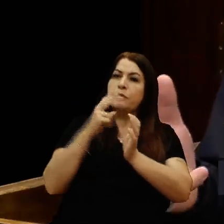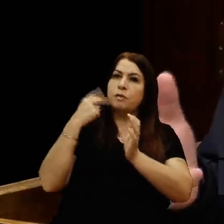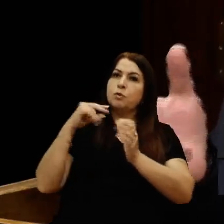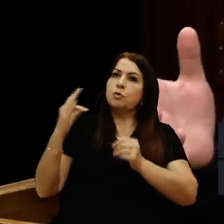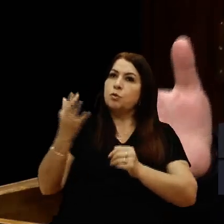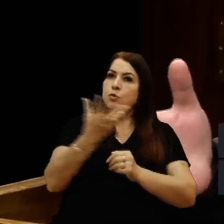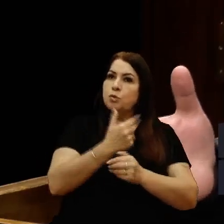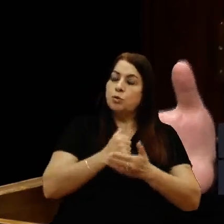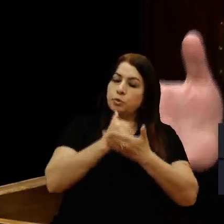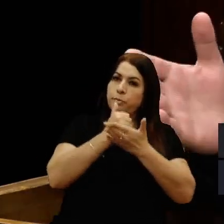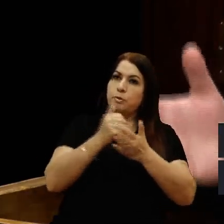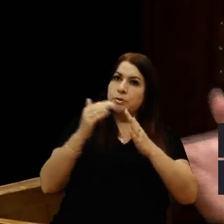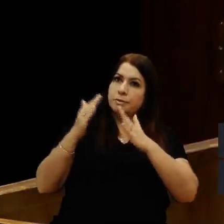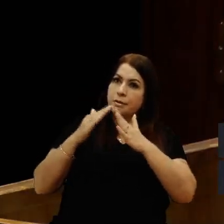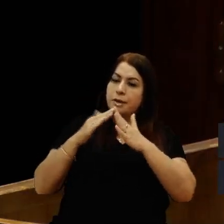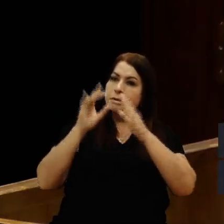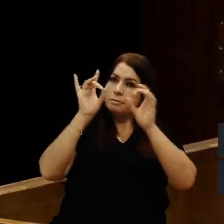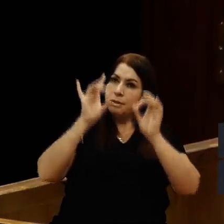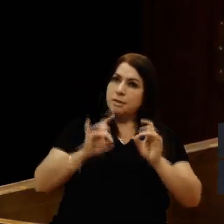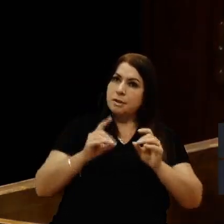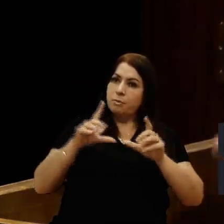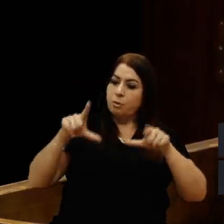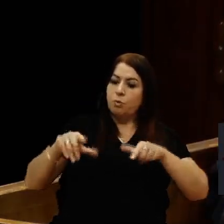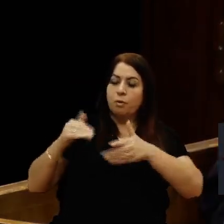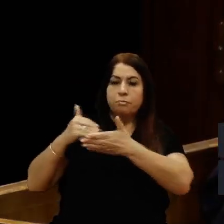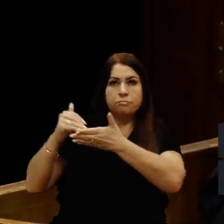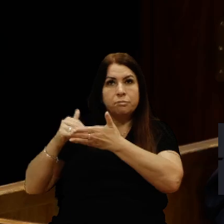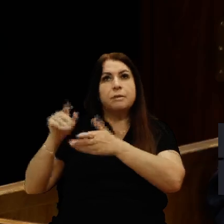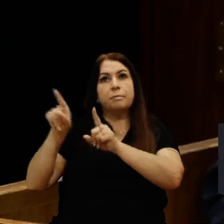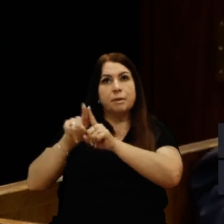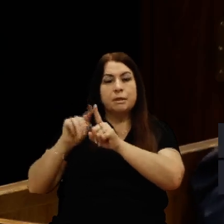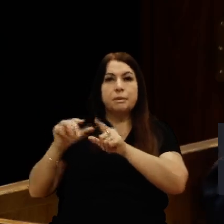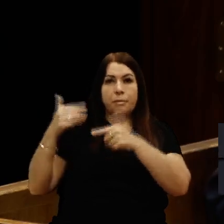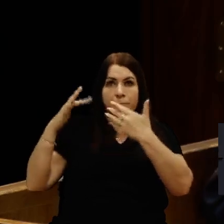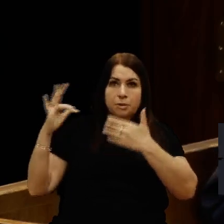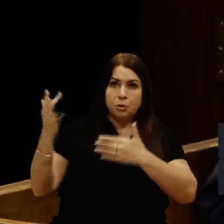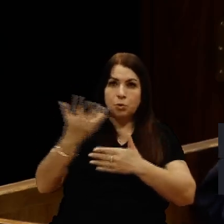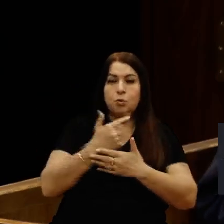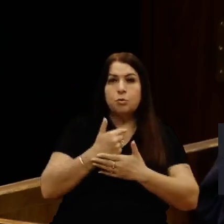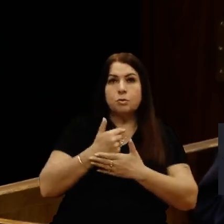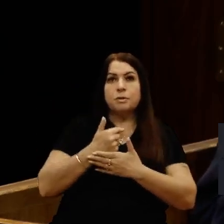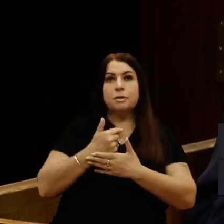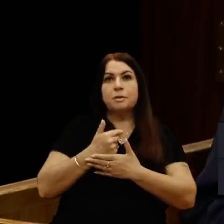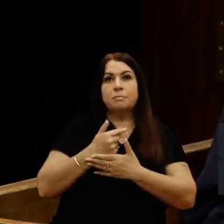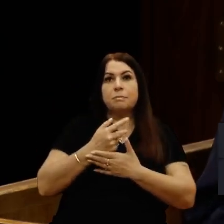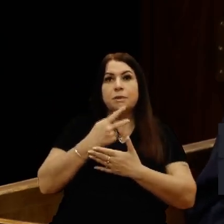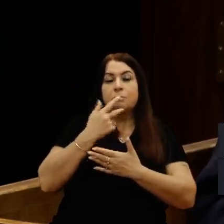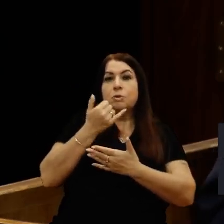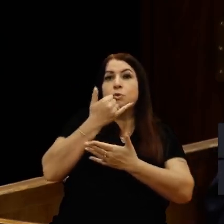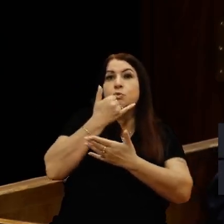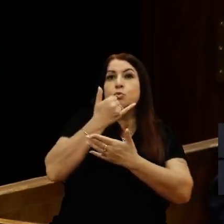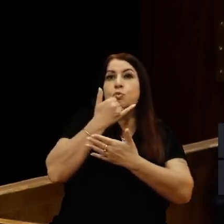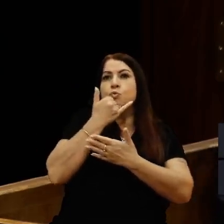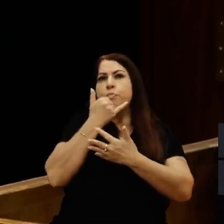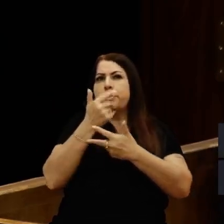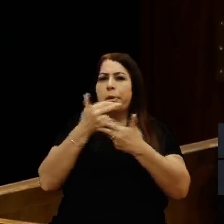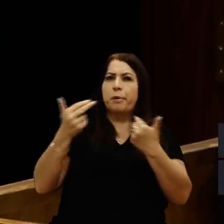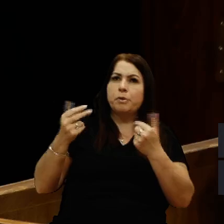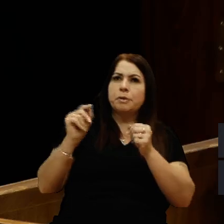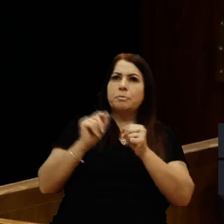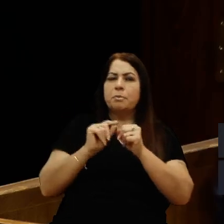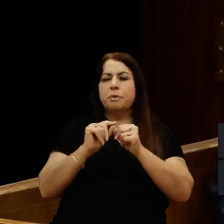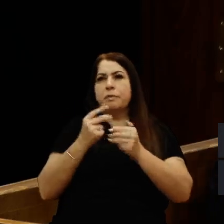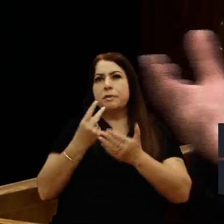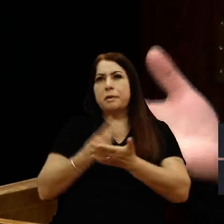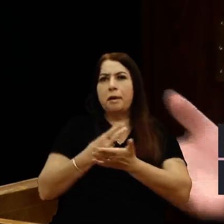todo o suporte dessa casa, em especial meu gabinete. Parabenizar a todos e até me retratar aqui, pedir desculpa de alguma coisa que a gente possa